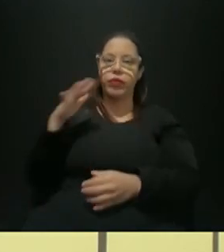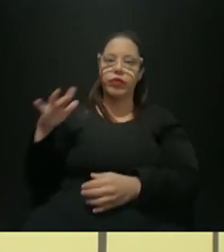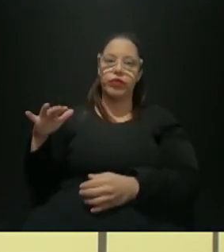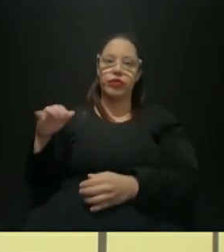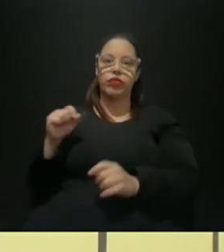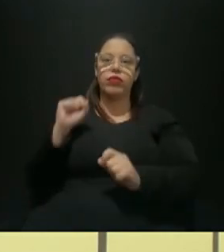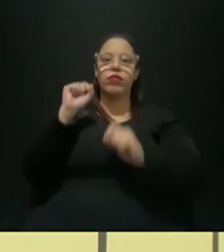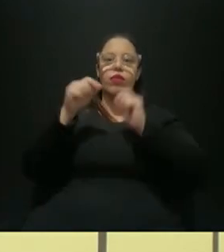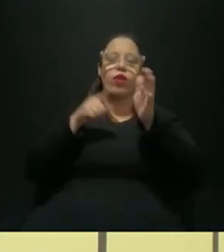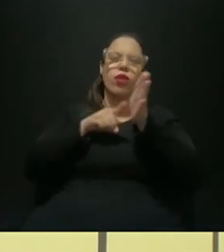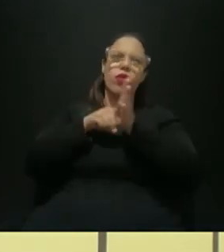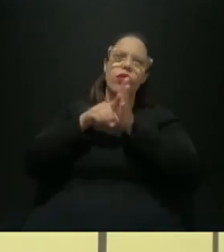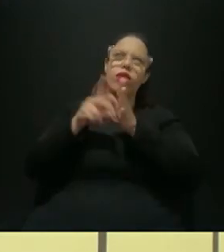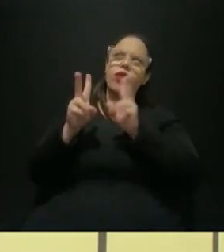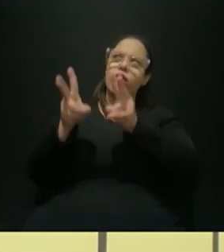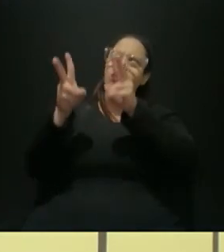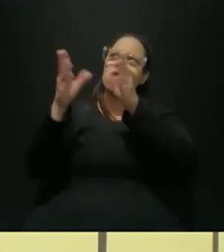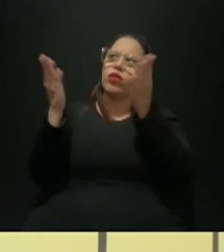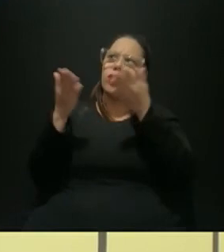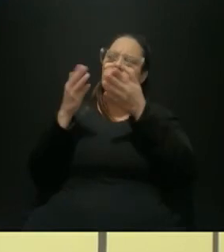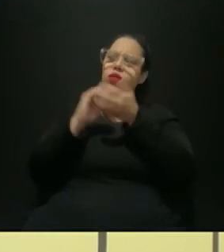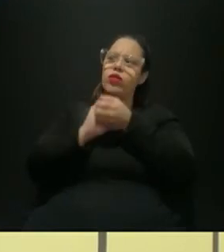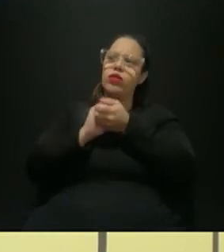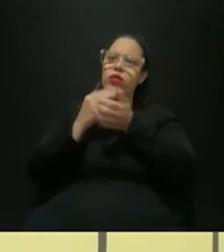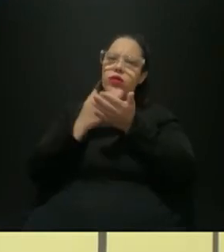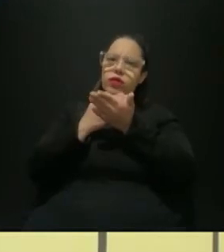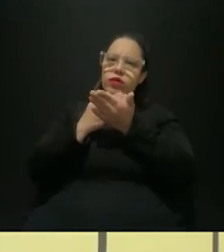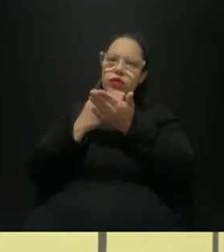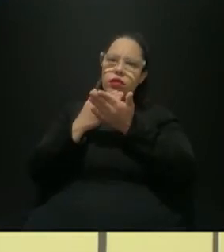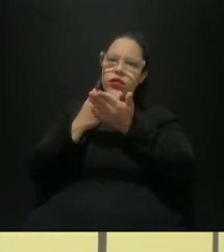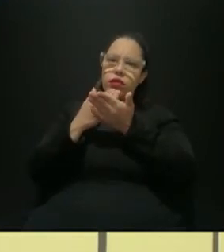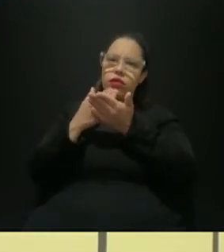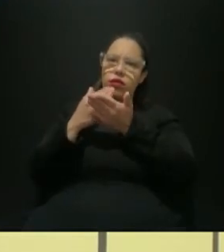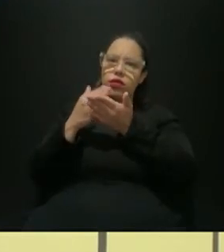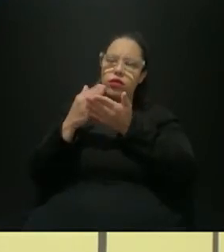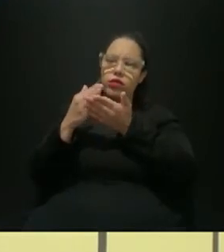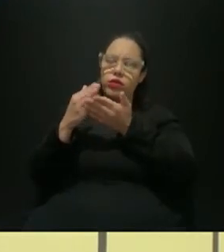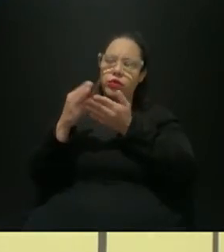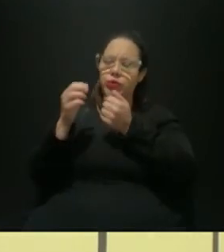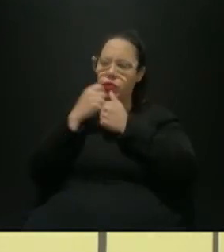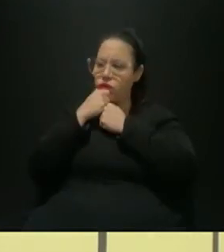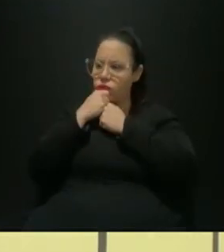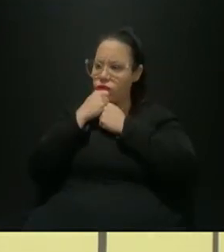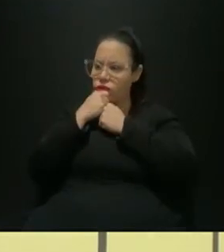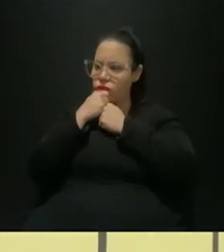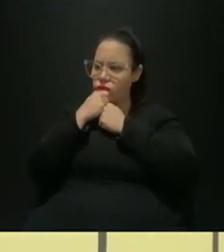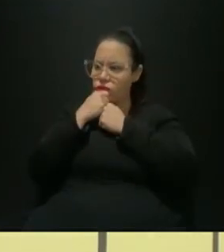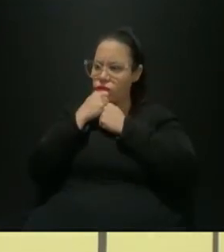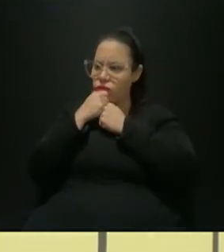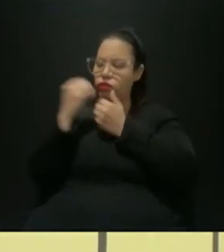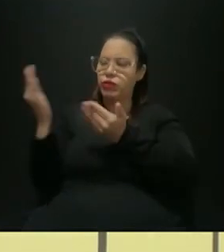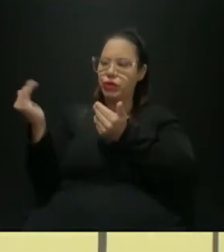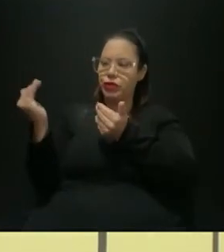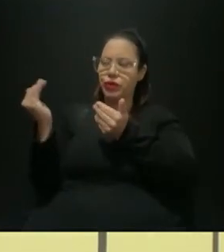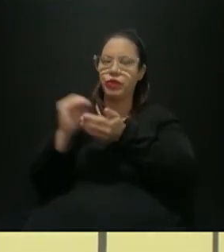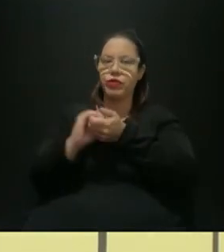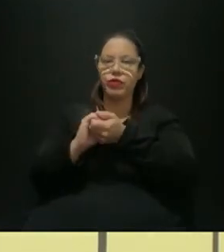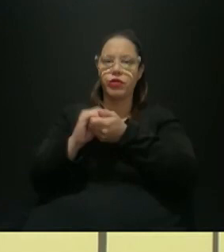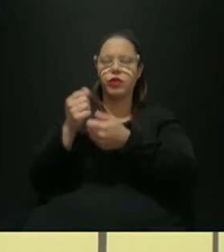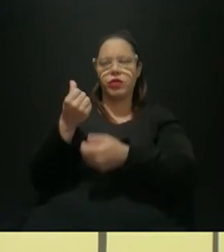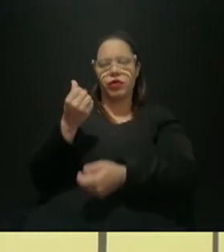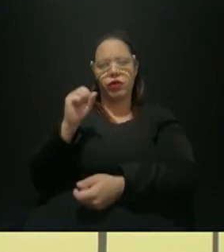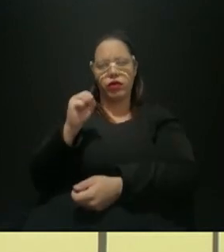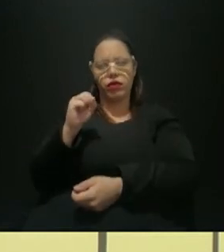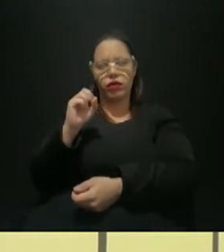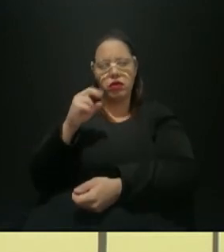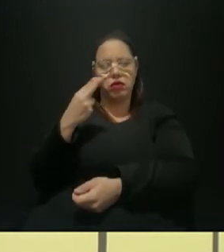hoje, acho que hoje eles já começam a ter retornos de jovens que devem estar com uns 18 ou 20 anos,